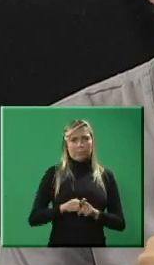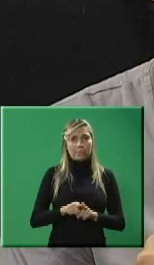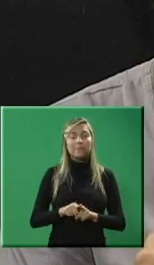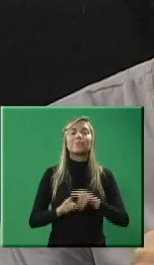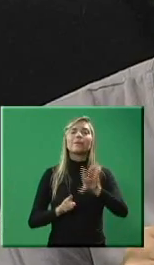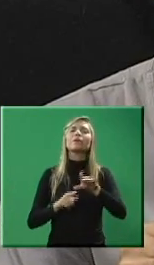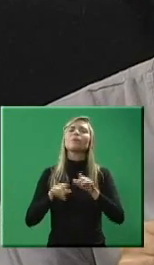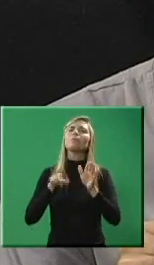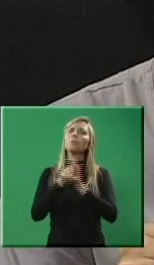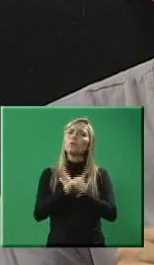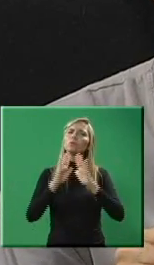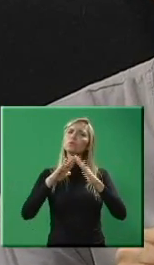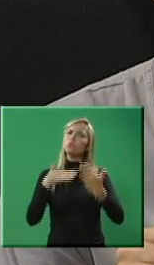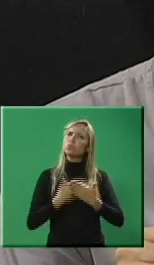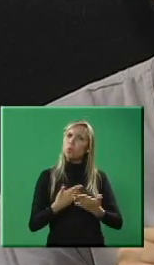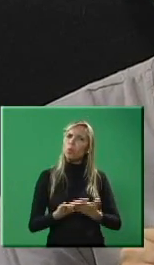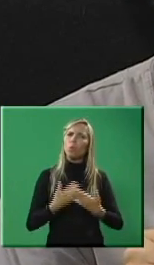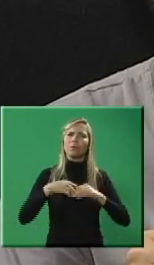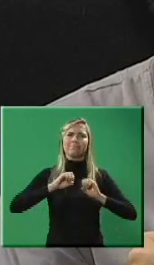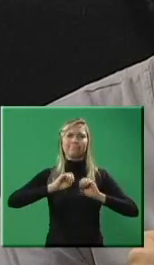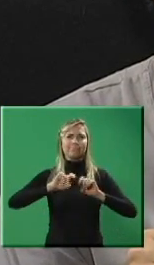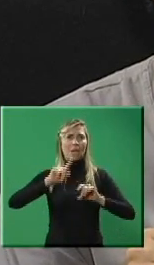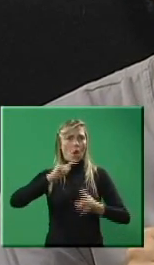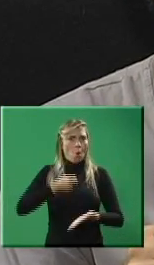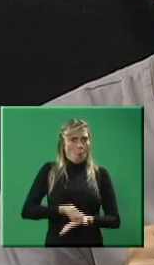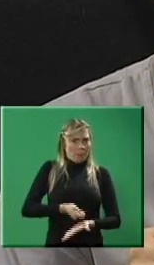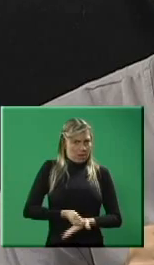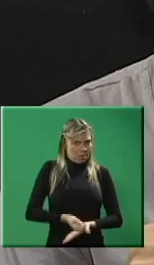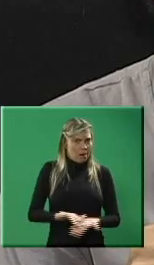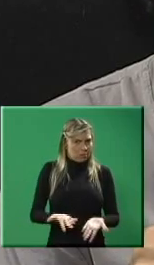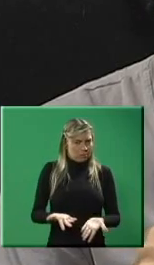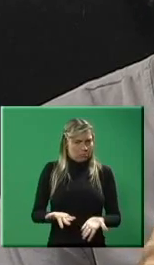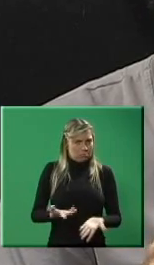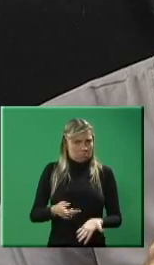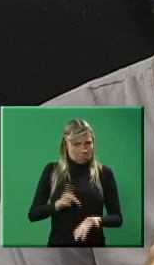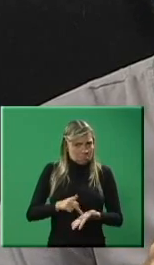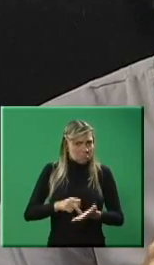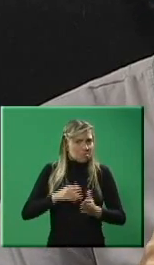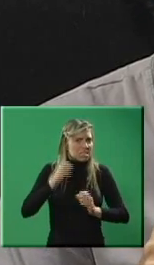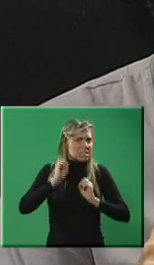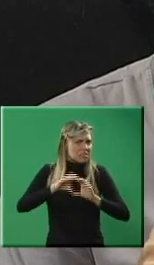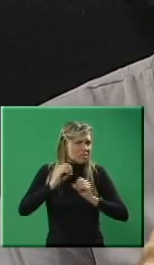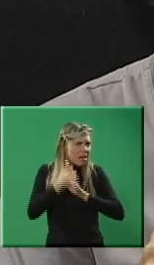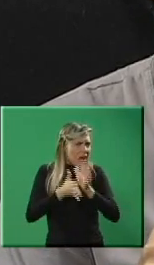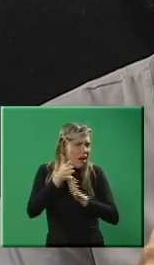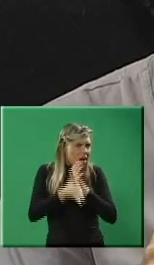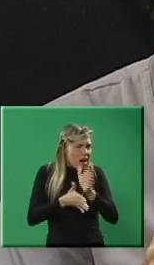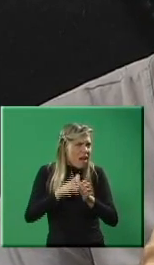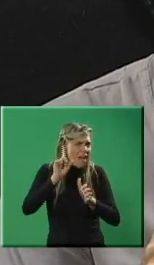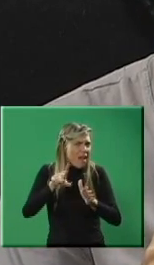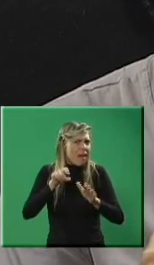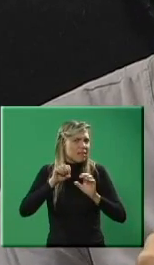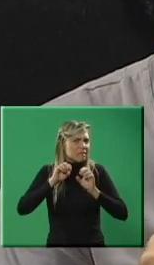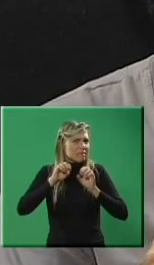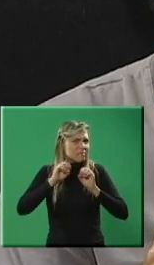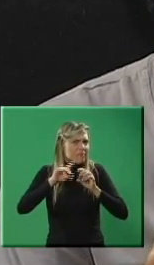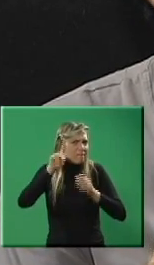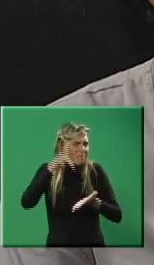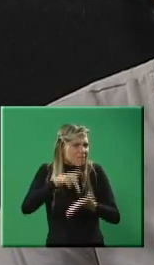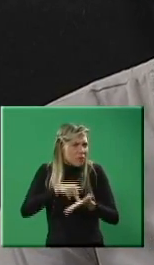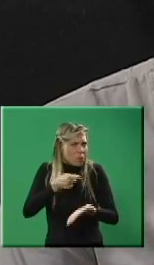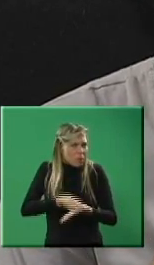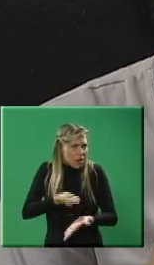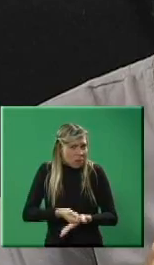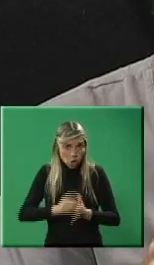na educação, ela é obrigatório? Assim, o ensino da Libras, como é que acontece isso? Em